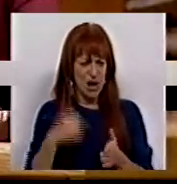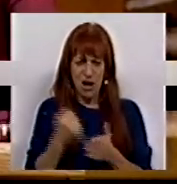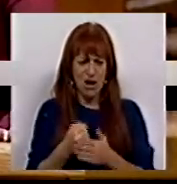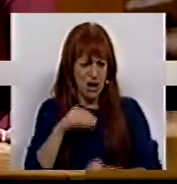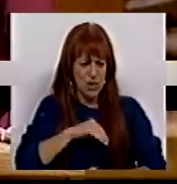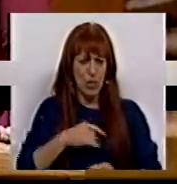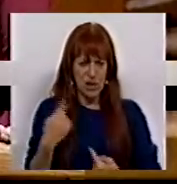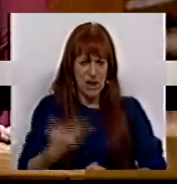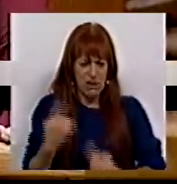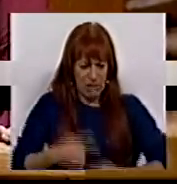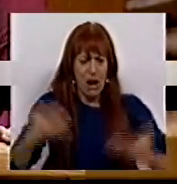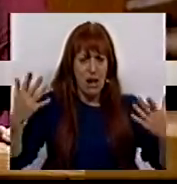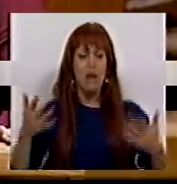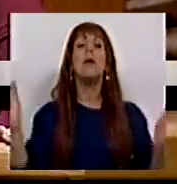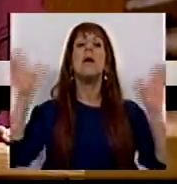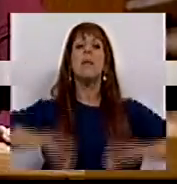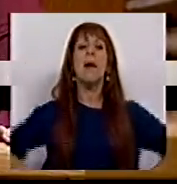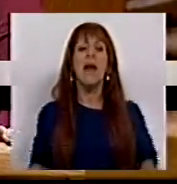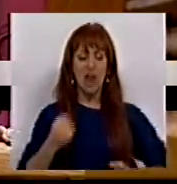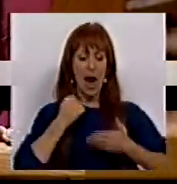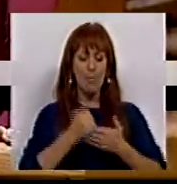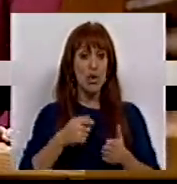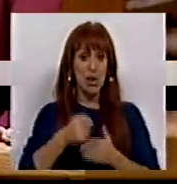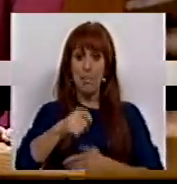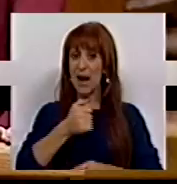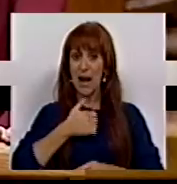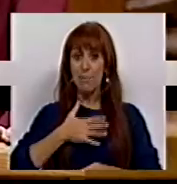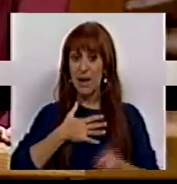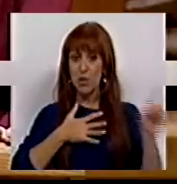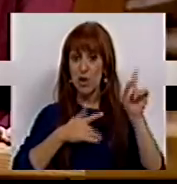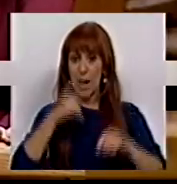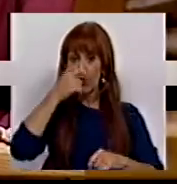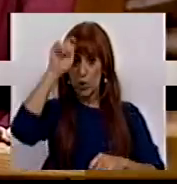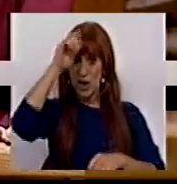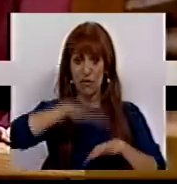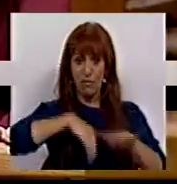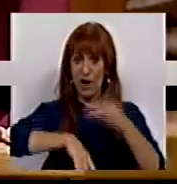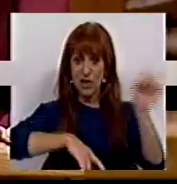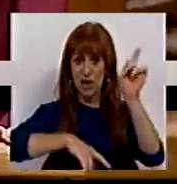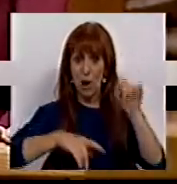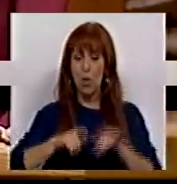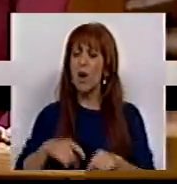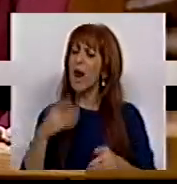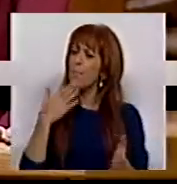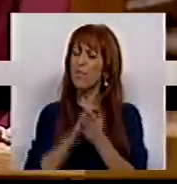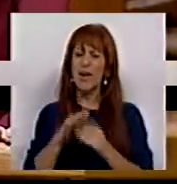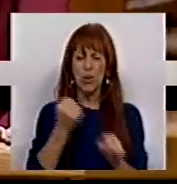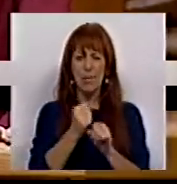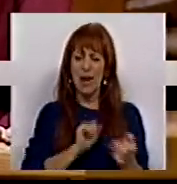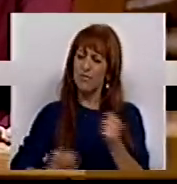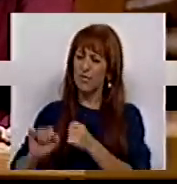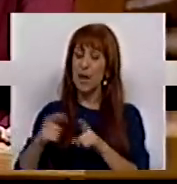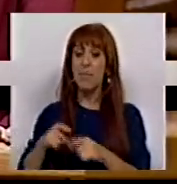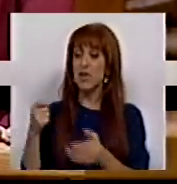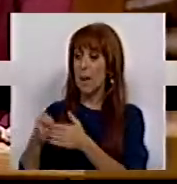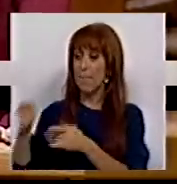ao salário a que têm direito. Mas a bolsa não é paga pela empresa onde os estagiários trabalham e que beneficiam do seu trabalho, mas é